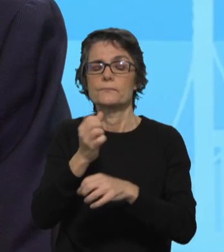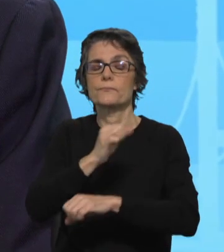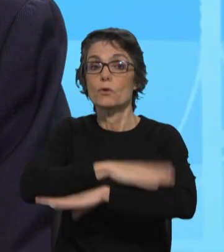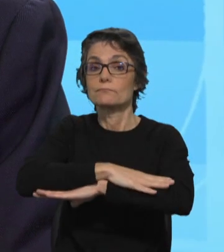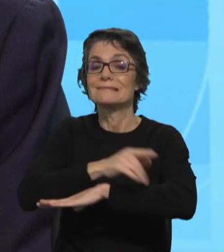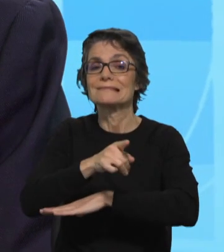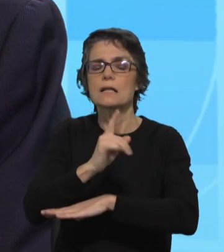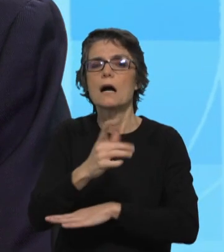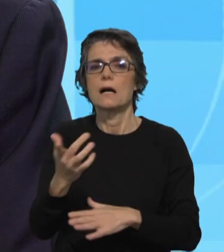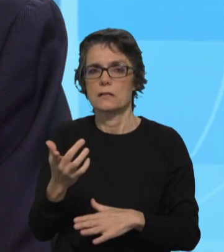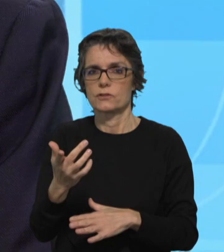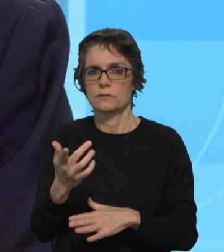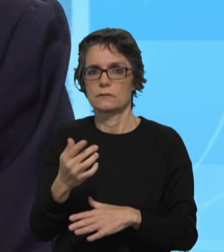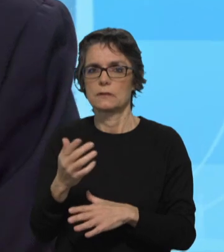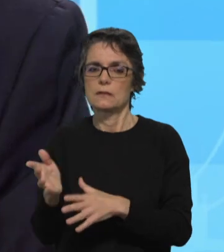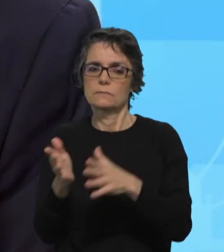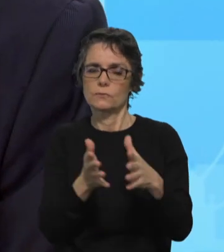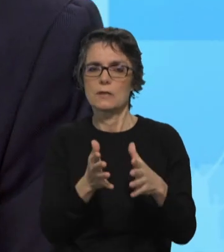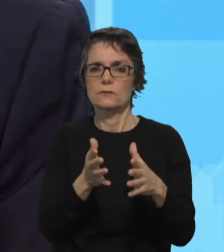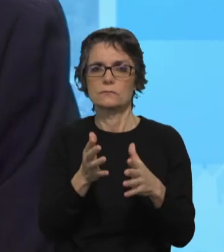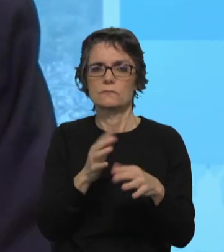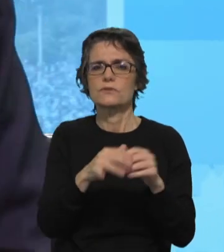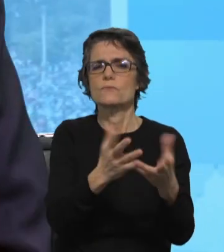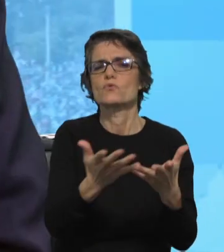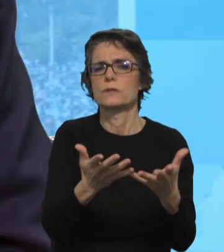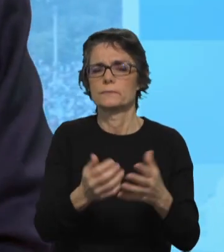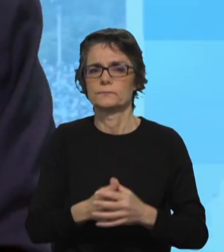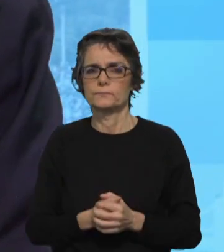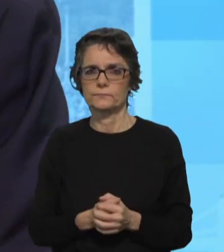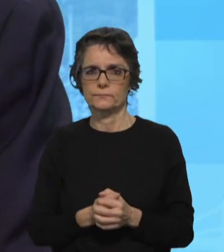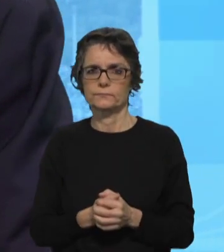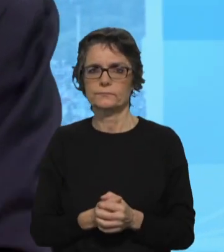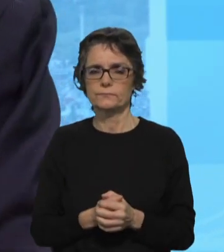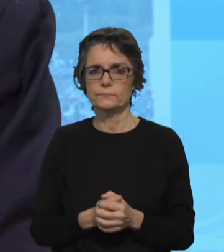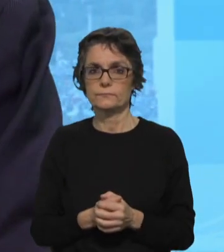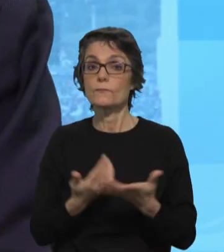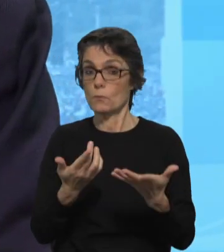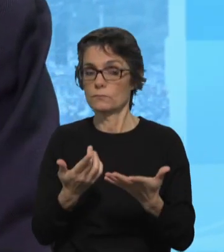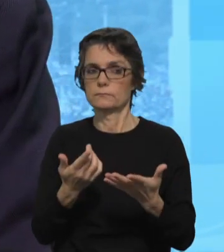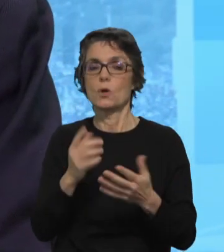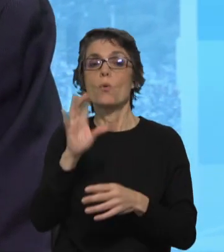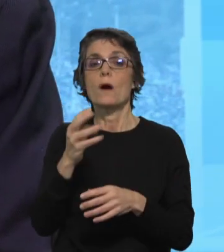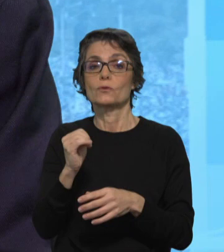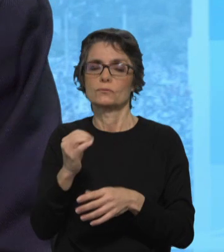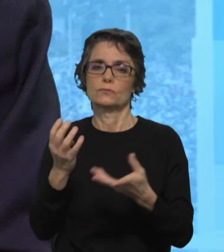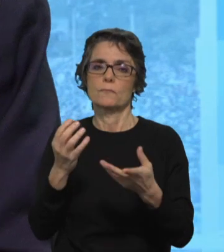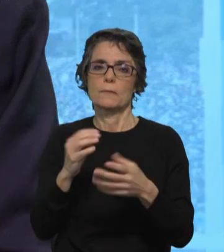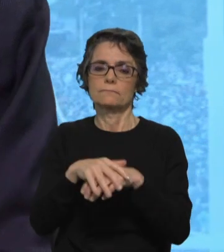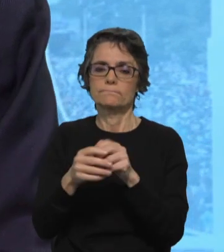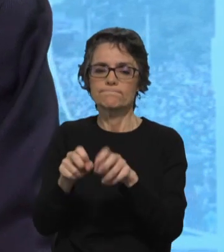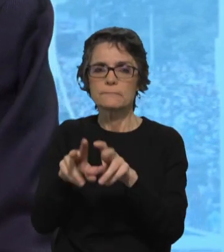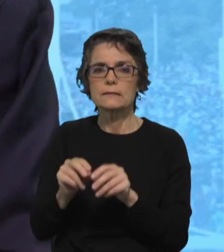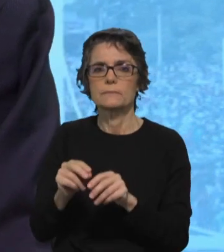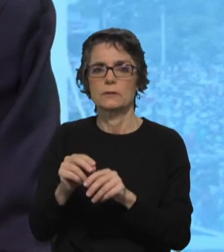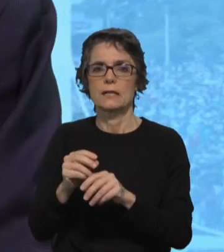outro lado, a gastamos? Bom, tudo isso pode acontecer. De facto, o gesto do lava-pés é um gesto de uma